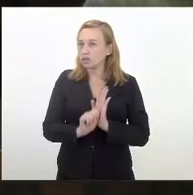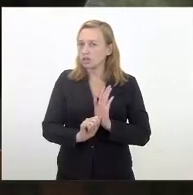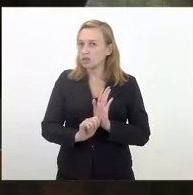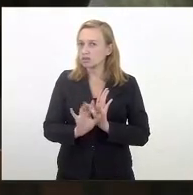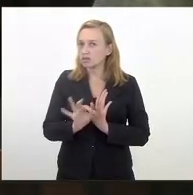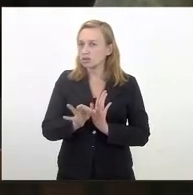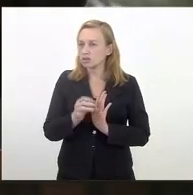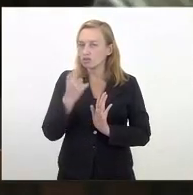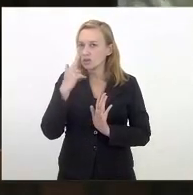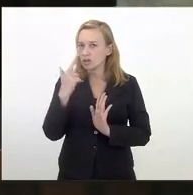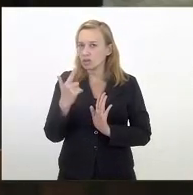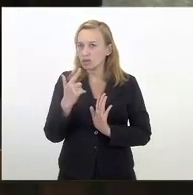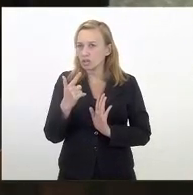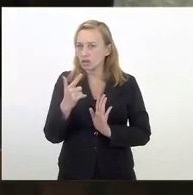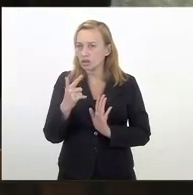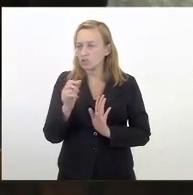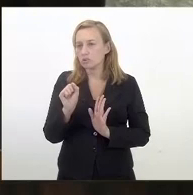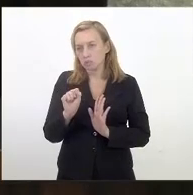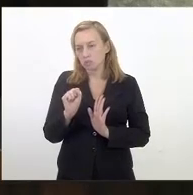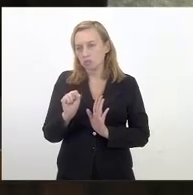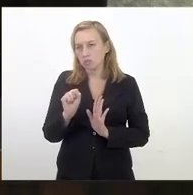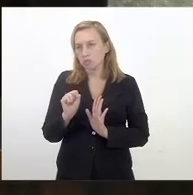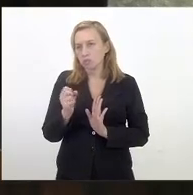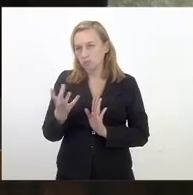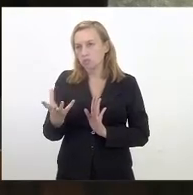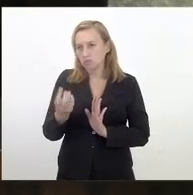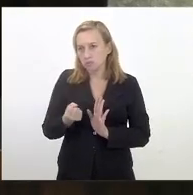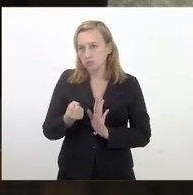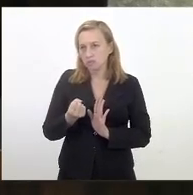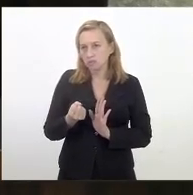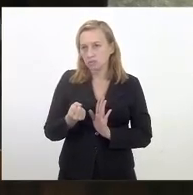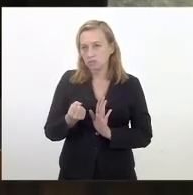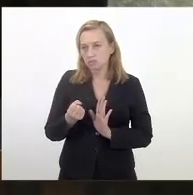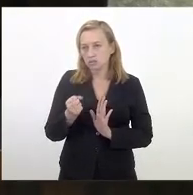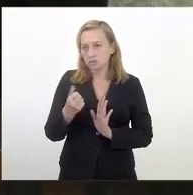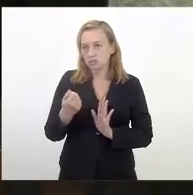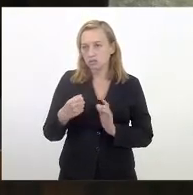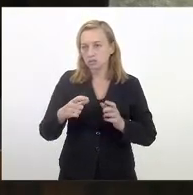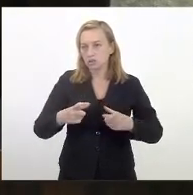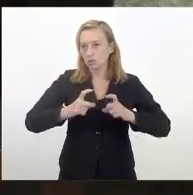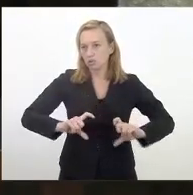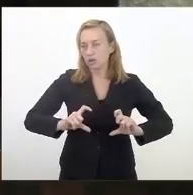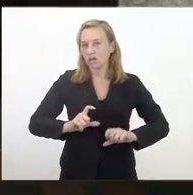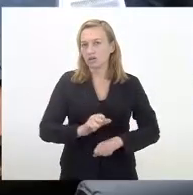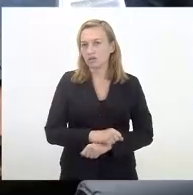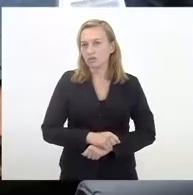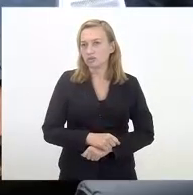e eu acho que talvez se você possa vencer cada acatak Itália que você é um parágrafo